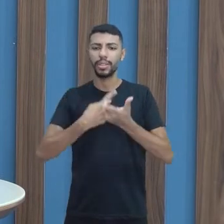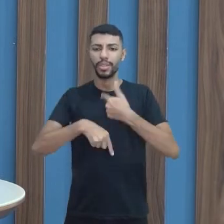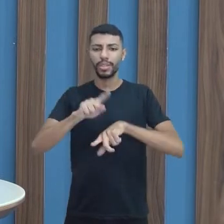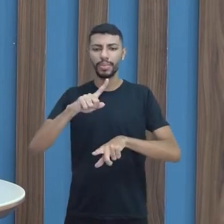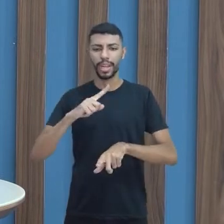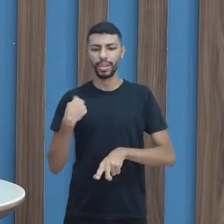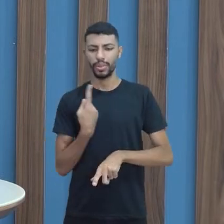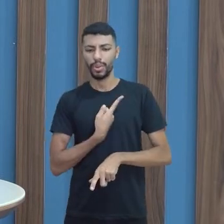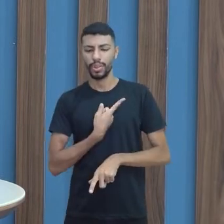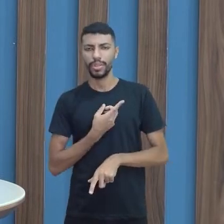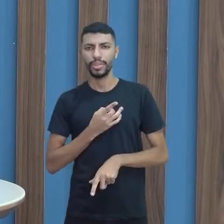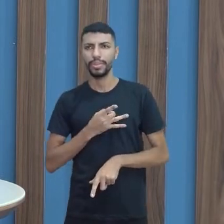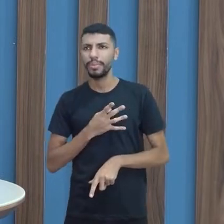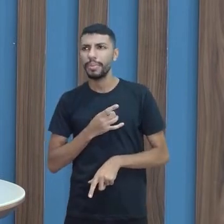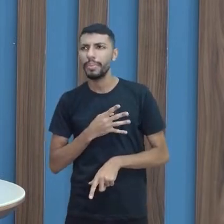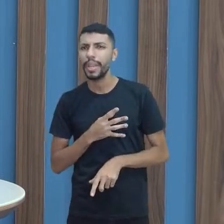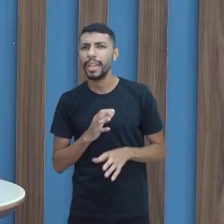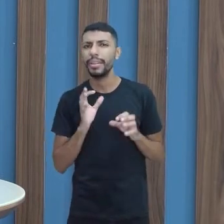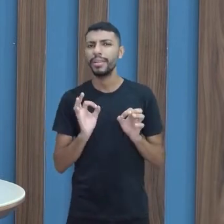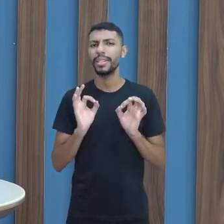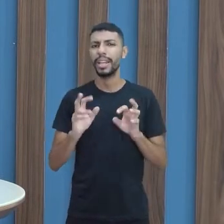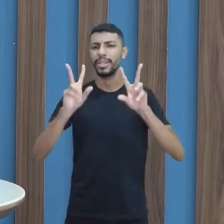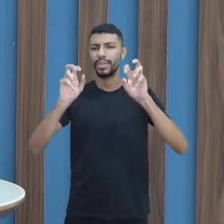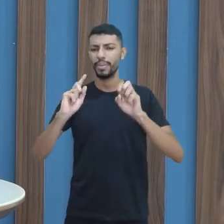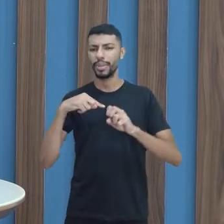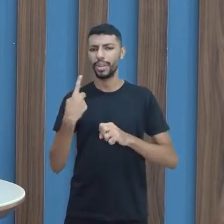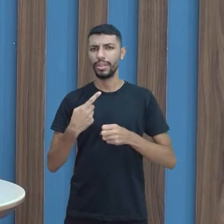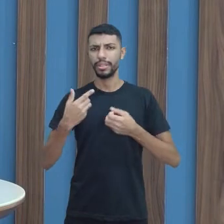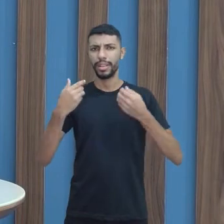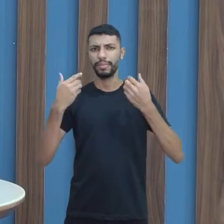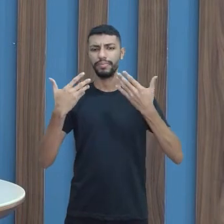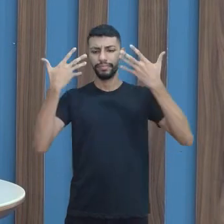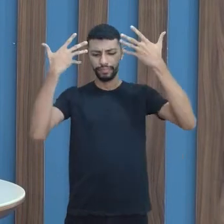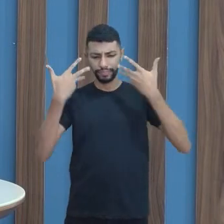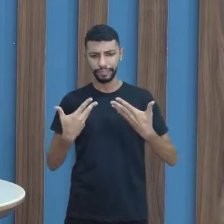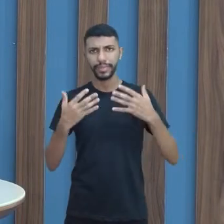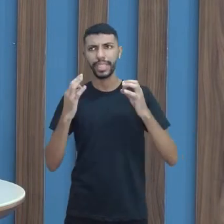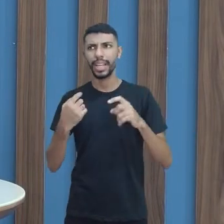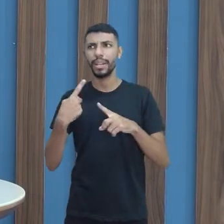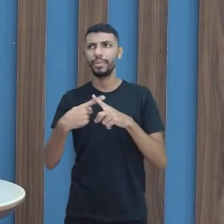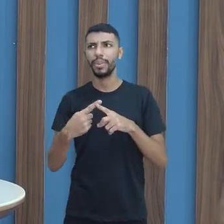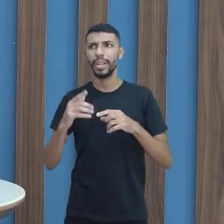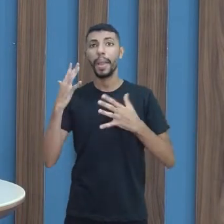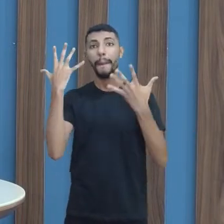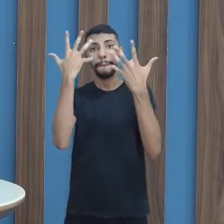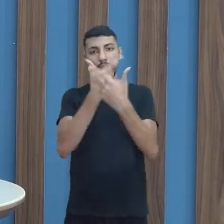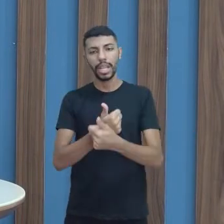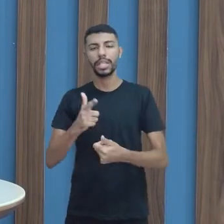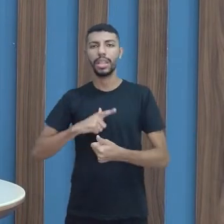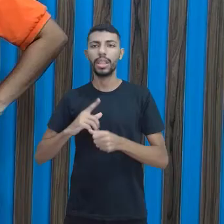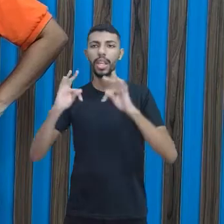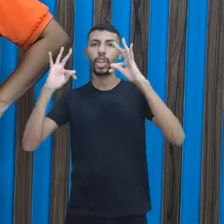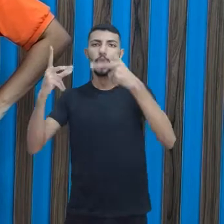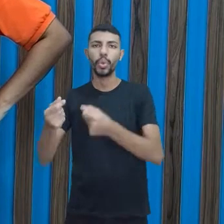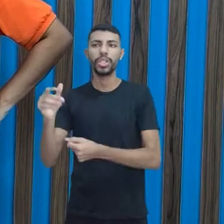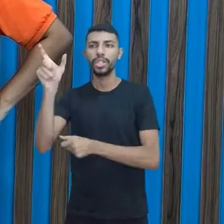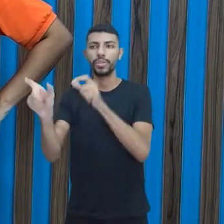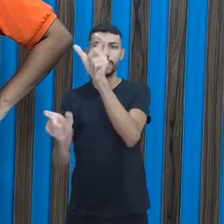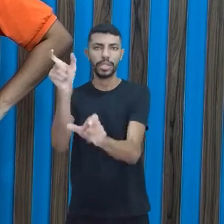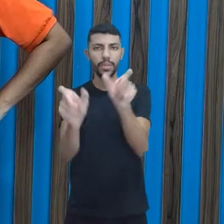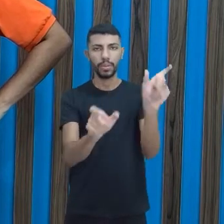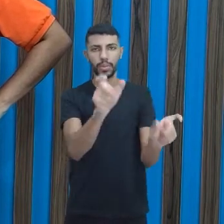receios com relação à nossa aparência, assim, porque a beleza é em todas as pessoas, minha gente. É